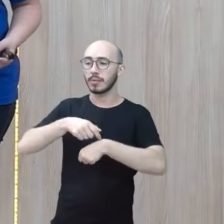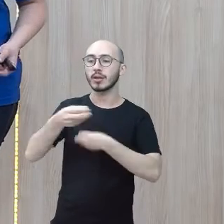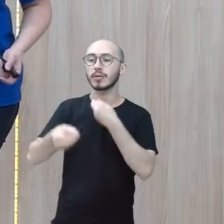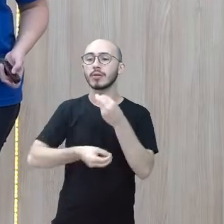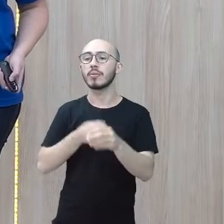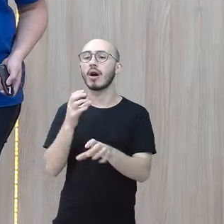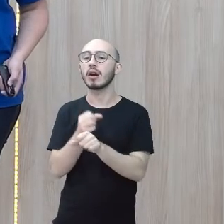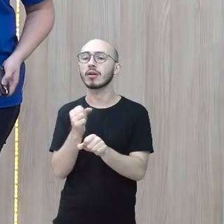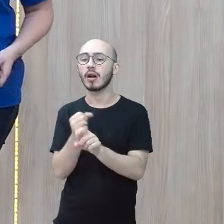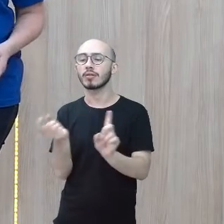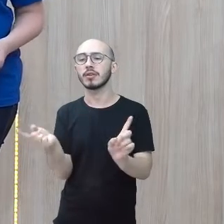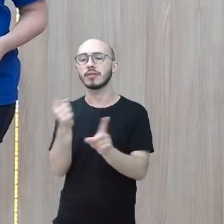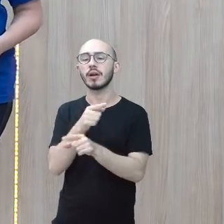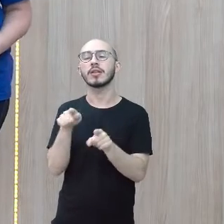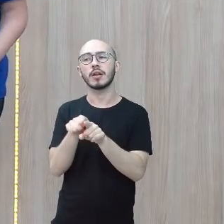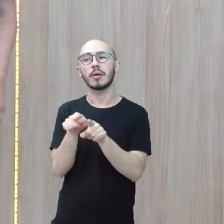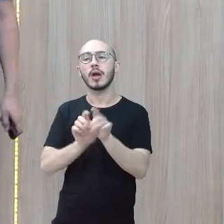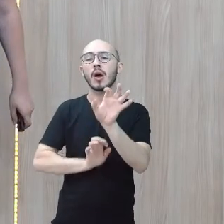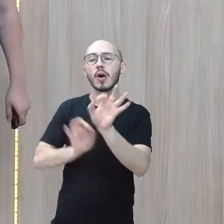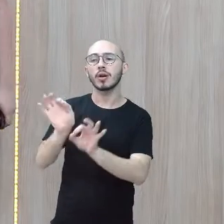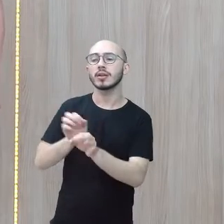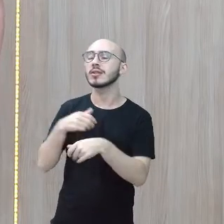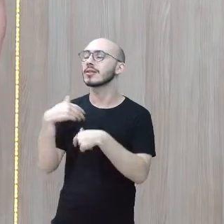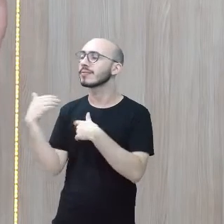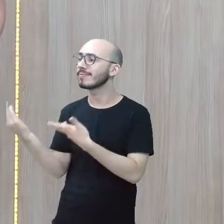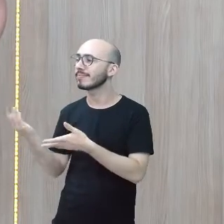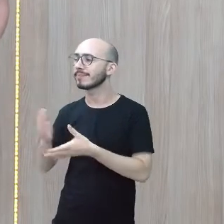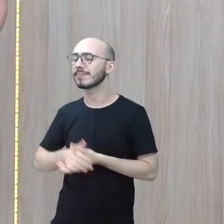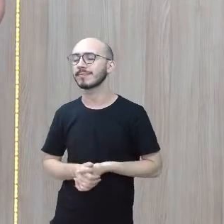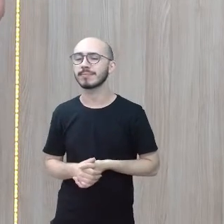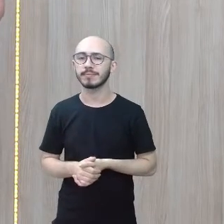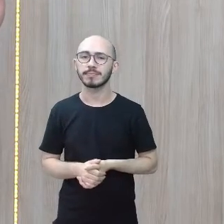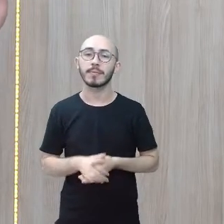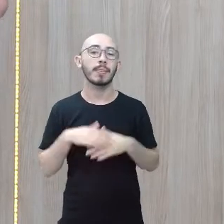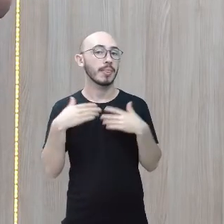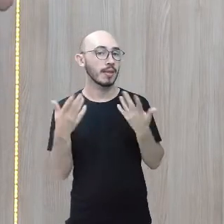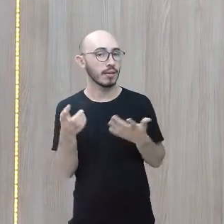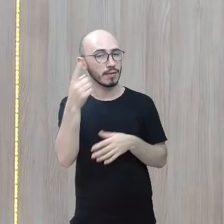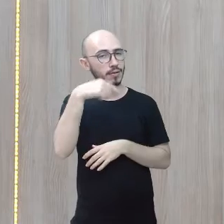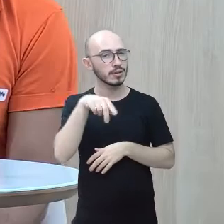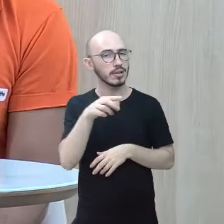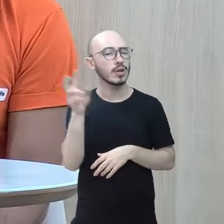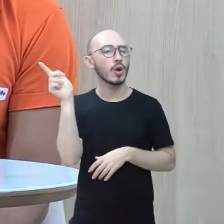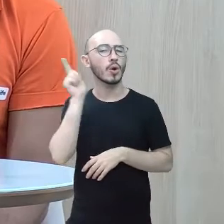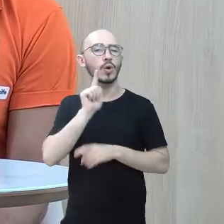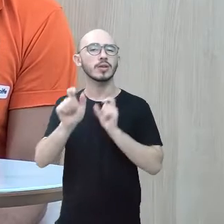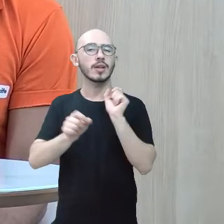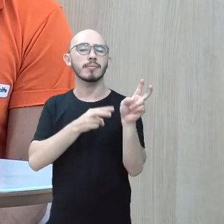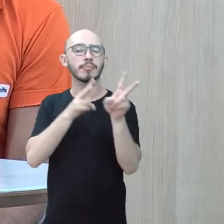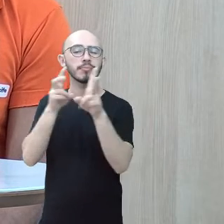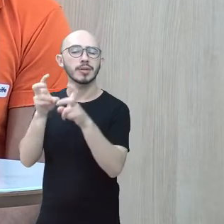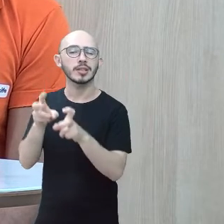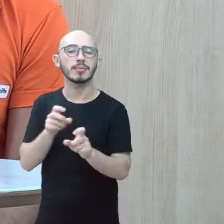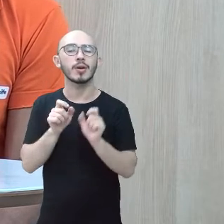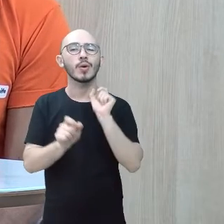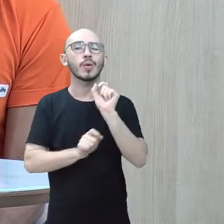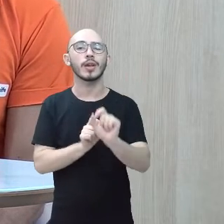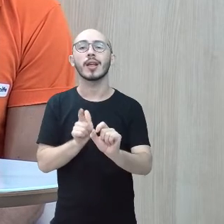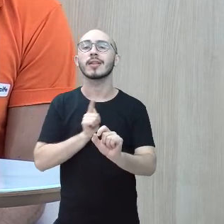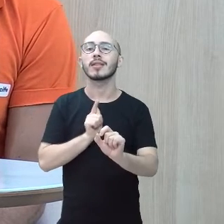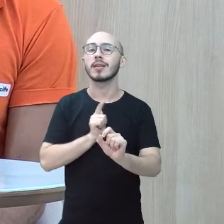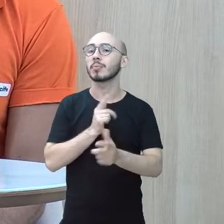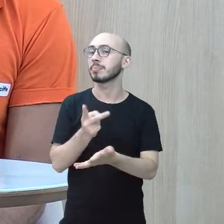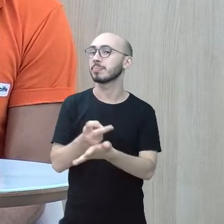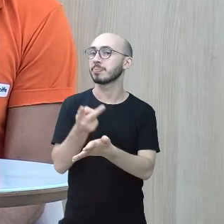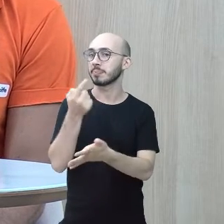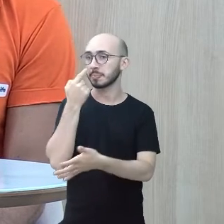inversa e a montagem dessa operação. Diga lá, professor. Bom, pessoal, vocês conseguem identificar aí o que é que está